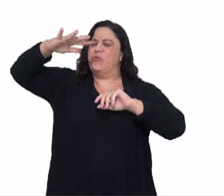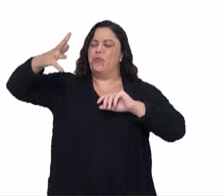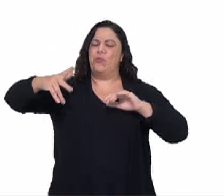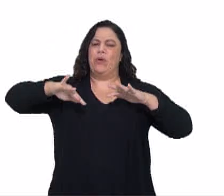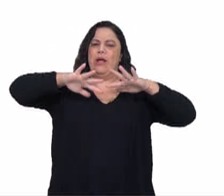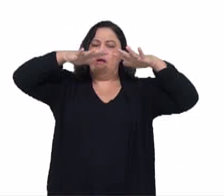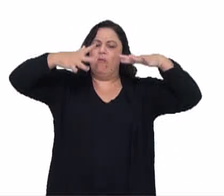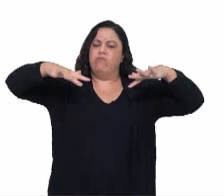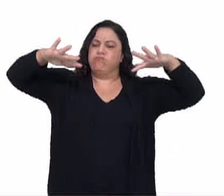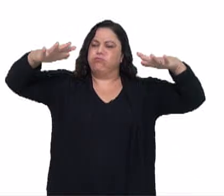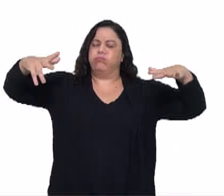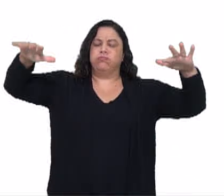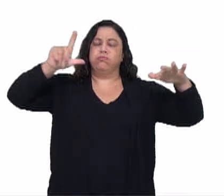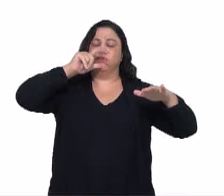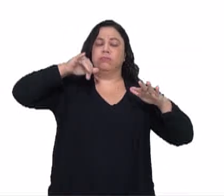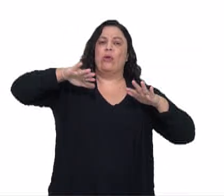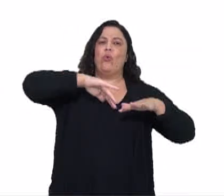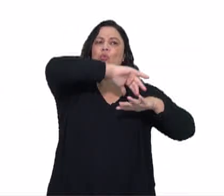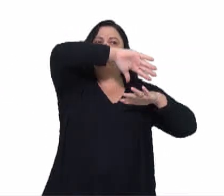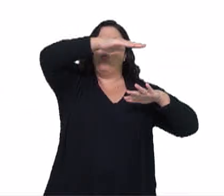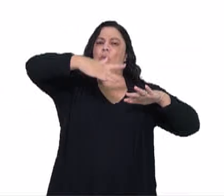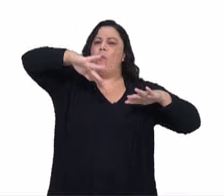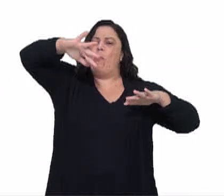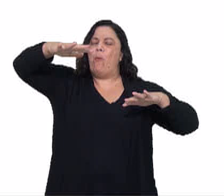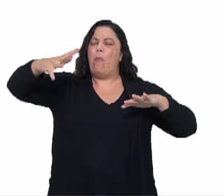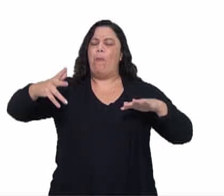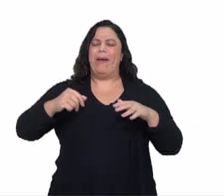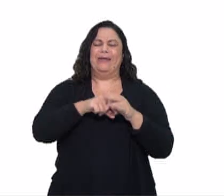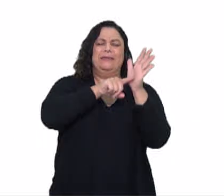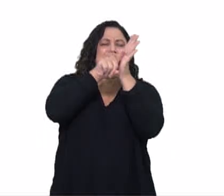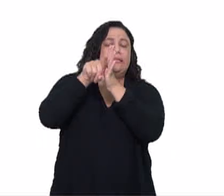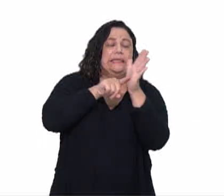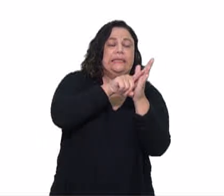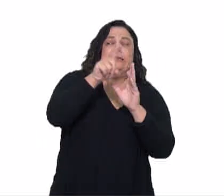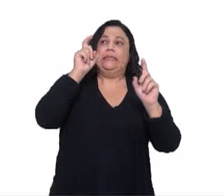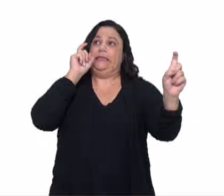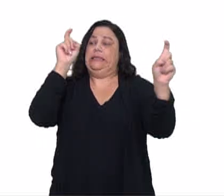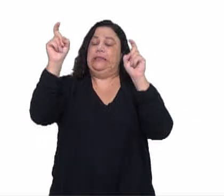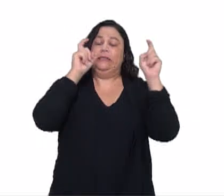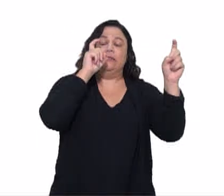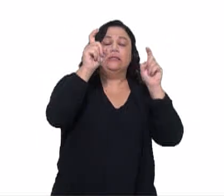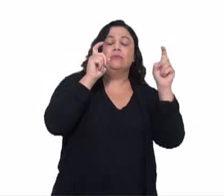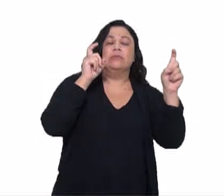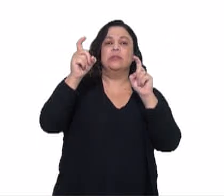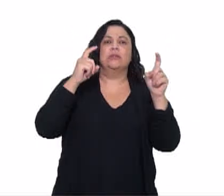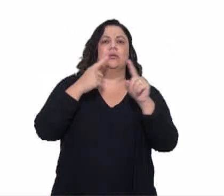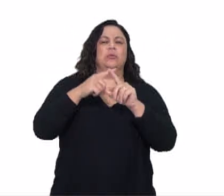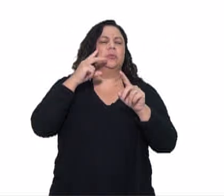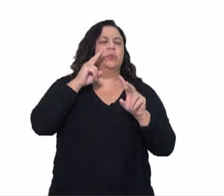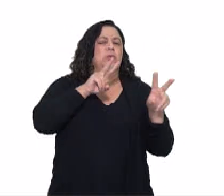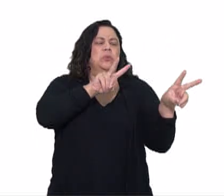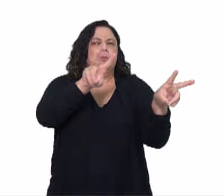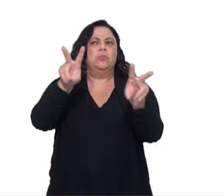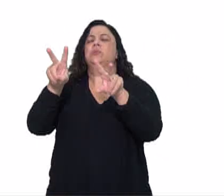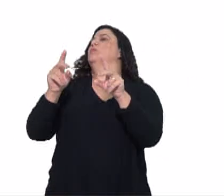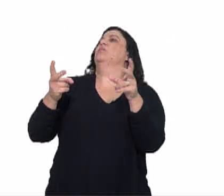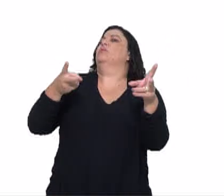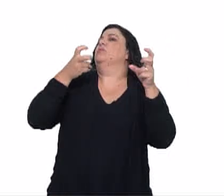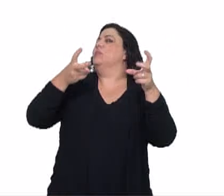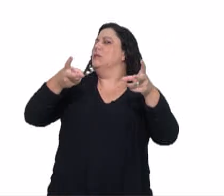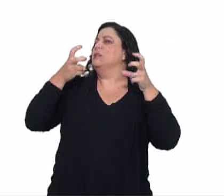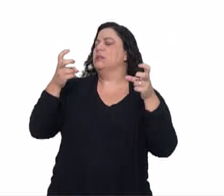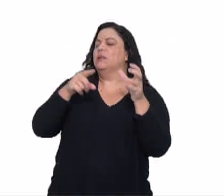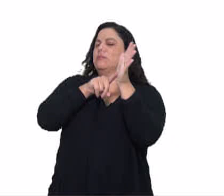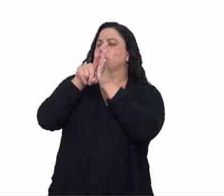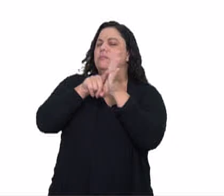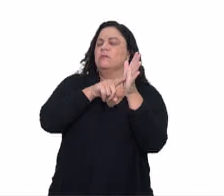imaginavam. Os resultados preocupantes não são vistos em breve. Os cientistas se referem a